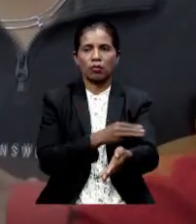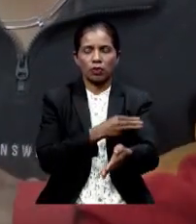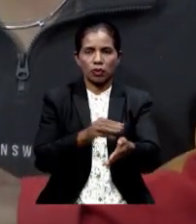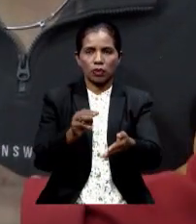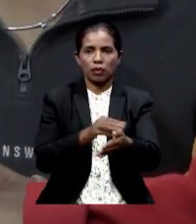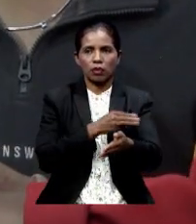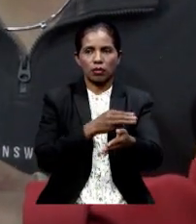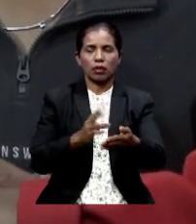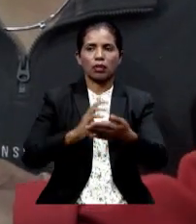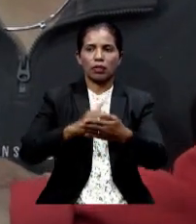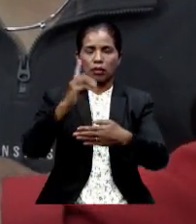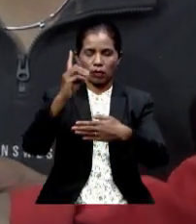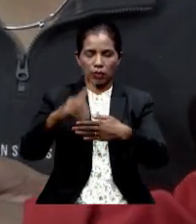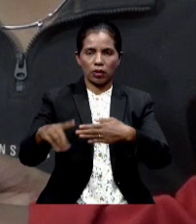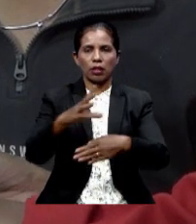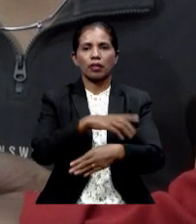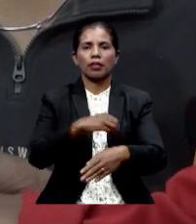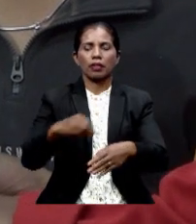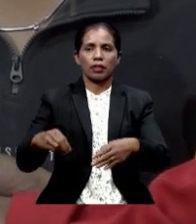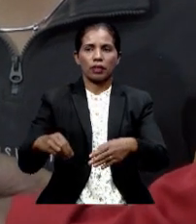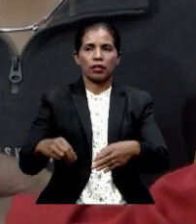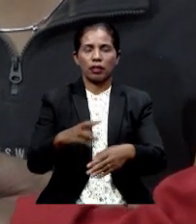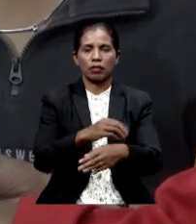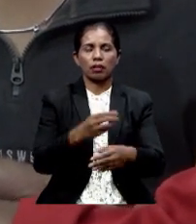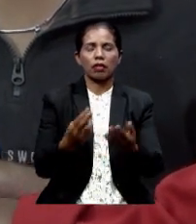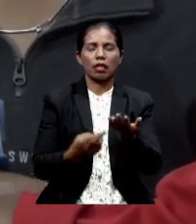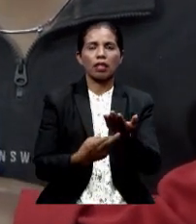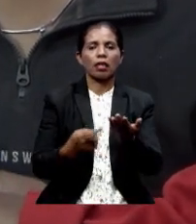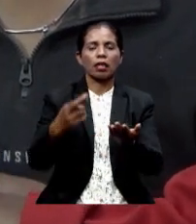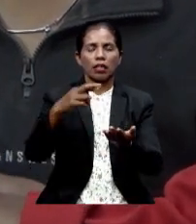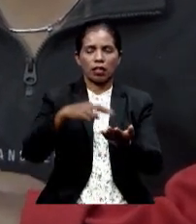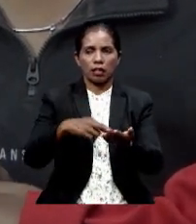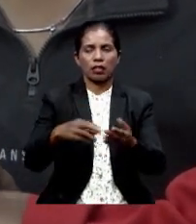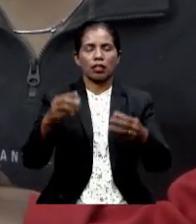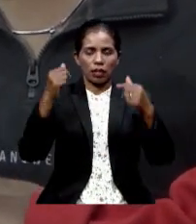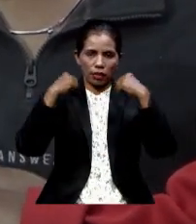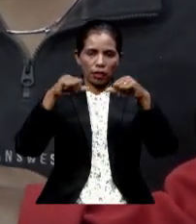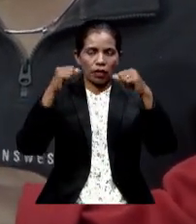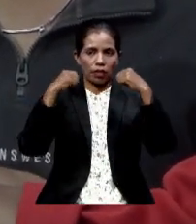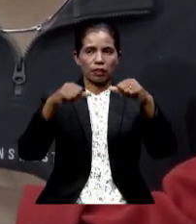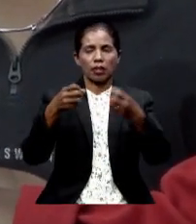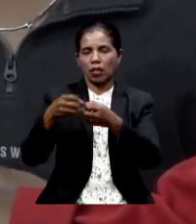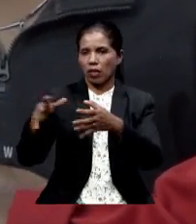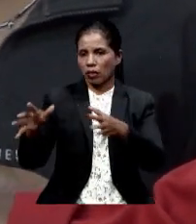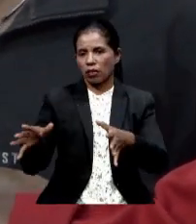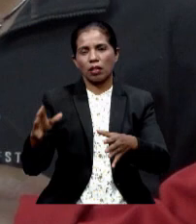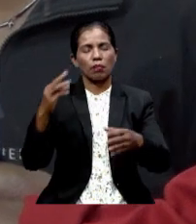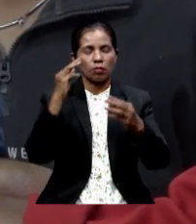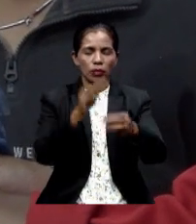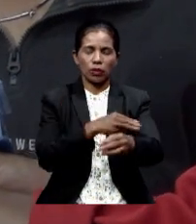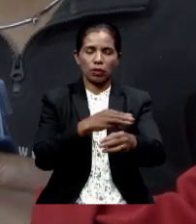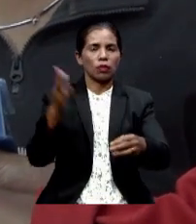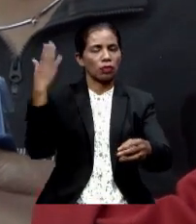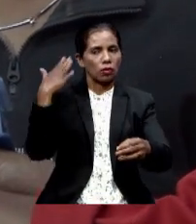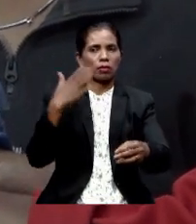focava desenvolvimento, carreira musical, não mostra recuperação para arquivo musical, se não é que lá continua, ou a qualidade não é